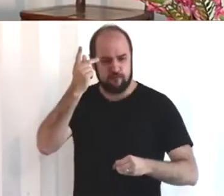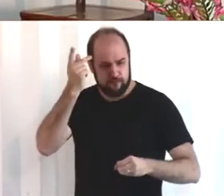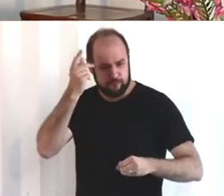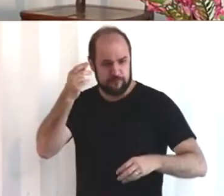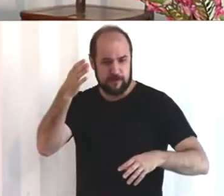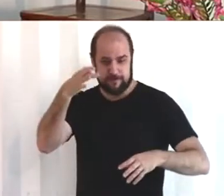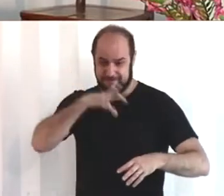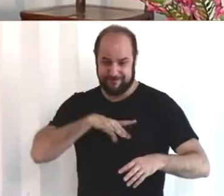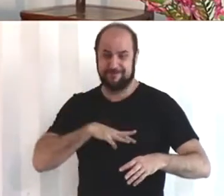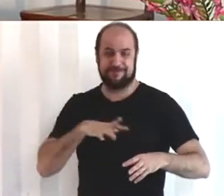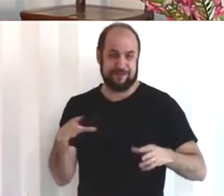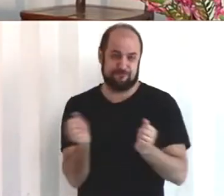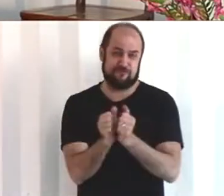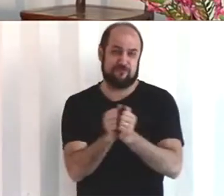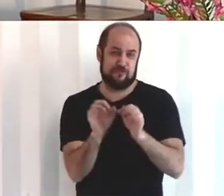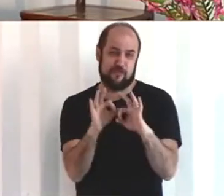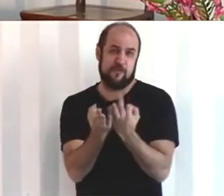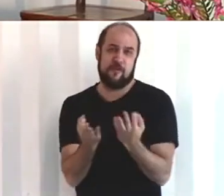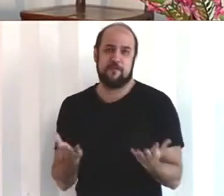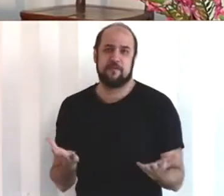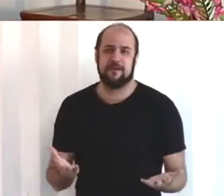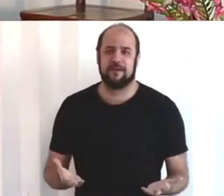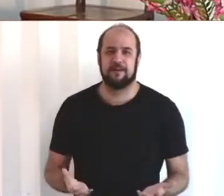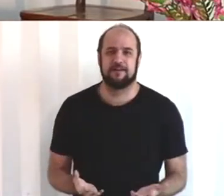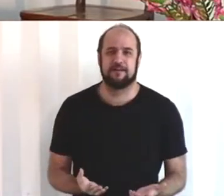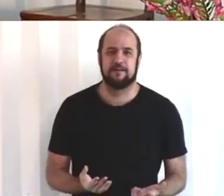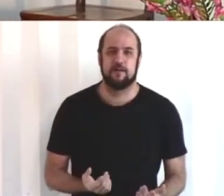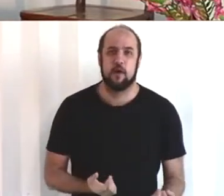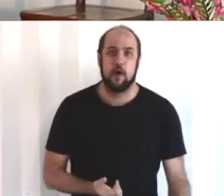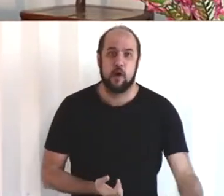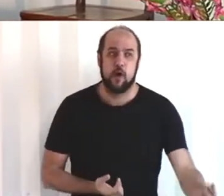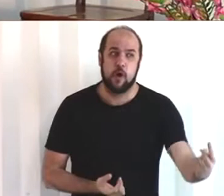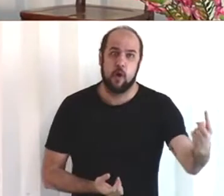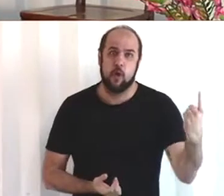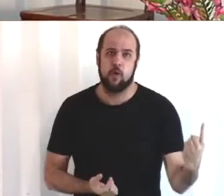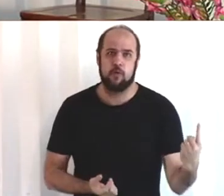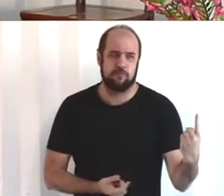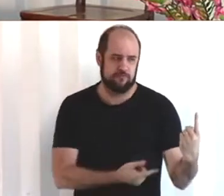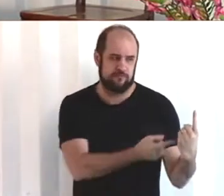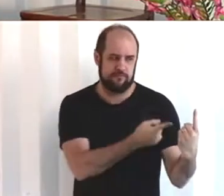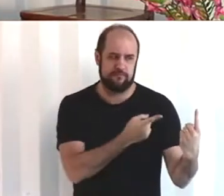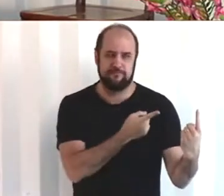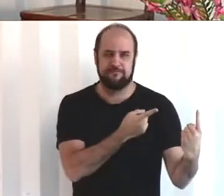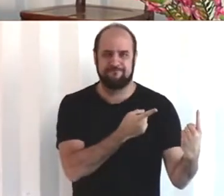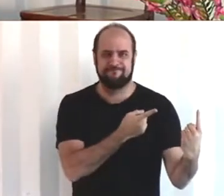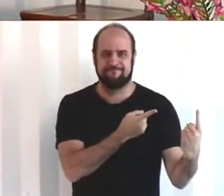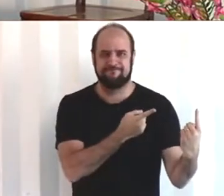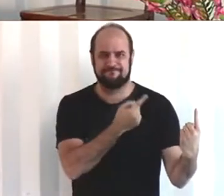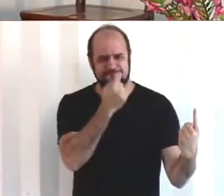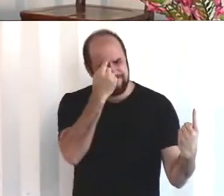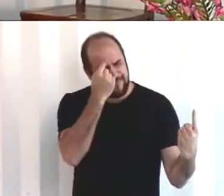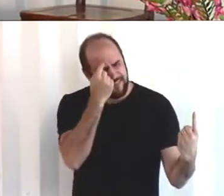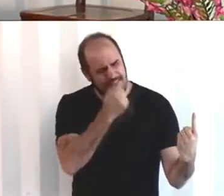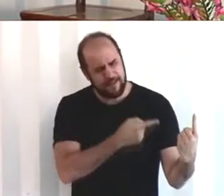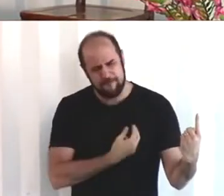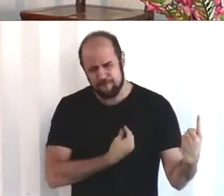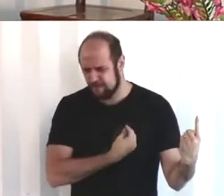família. Mas um percebeu que tinha algo mais importante para fazer antes de ir até o